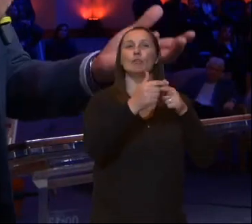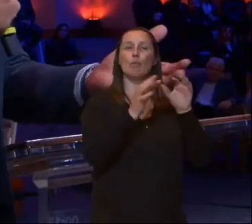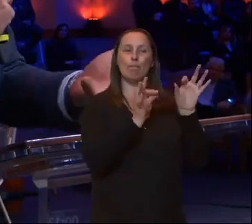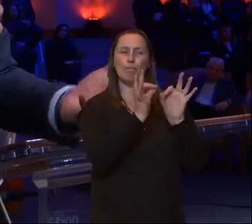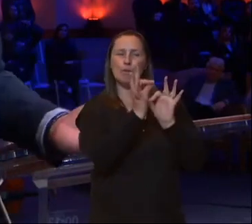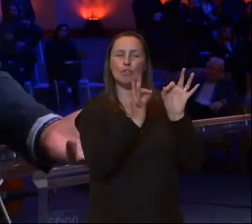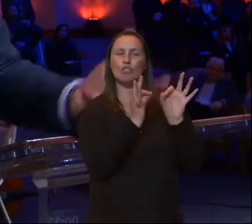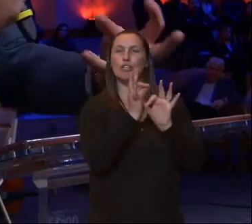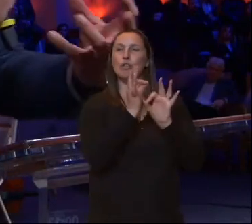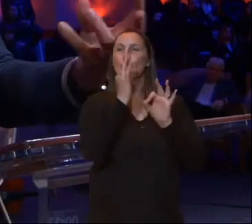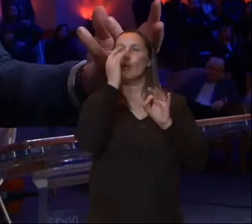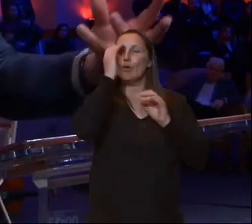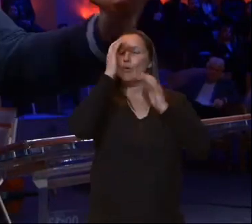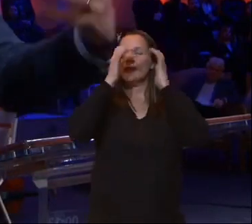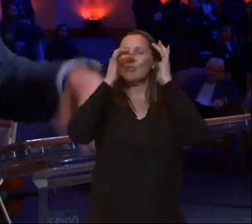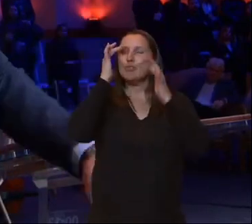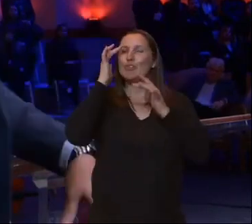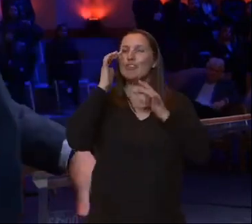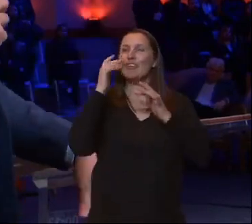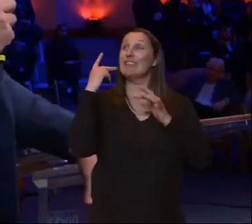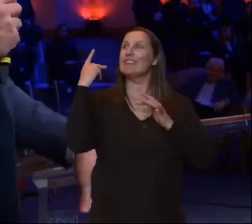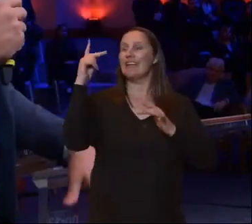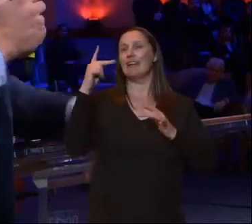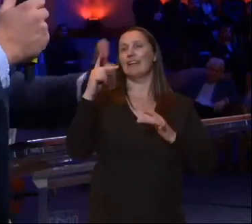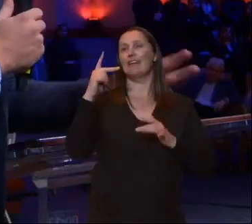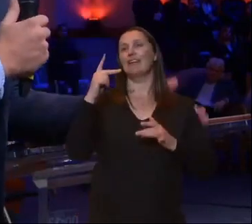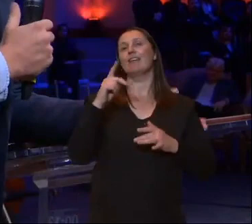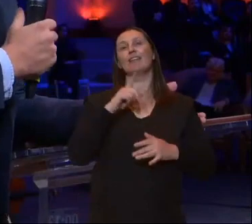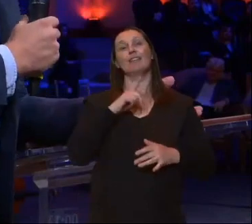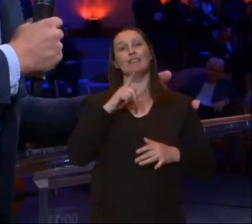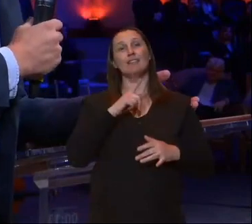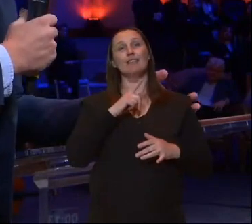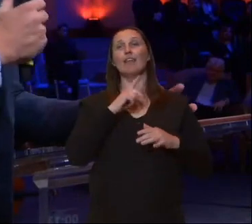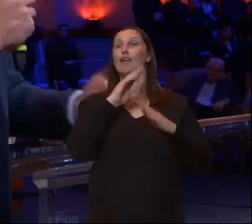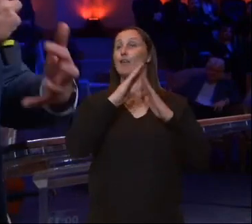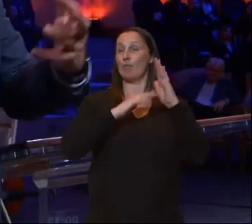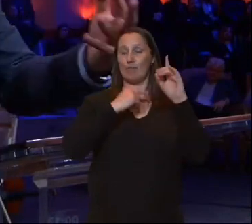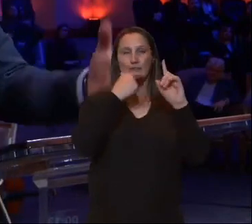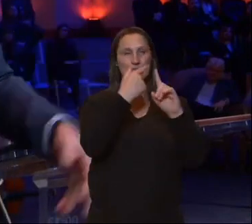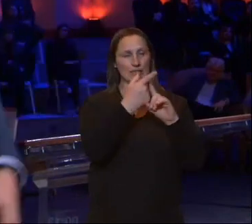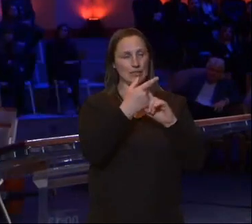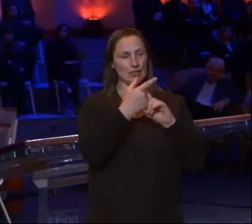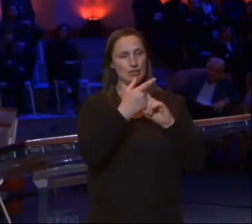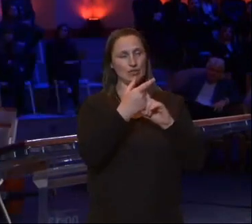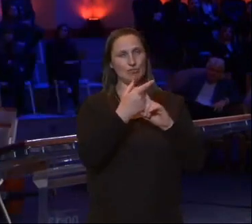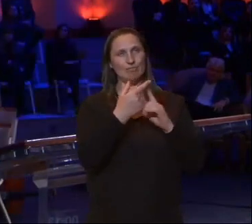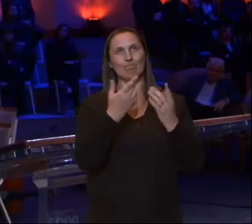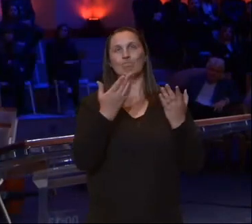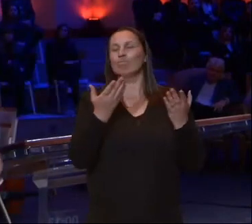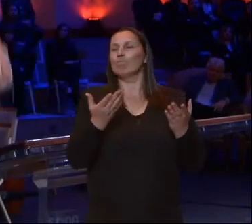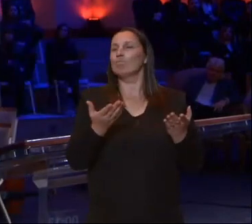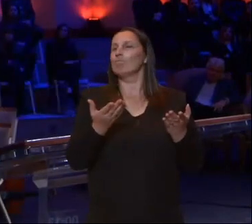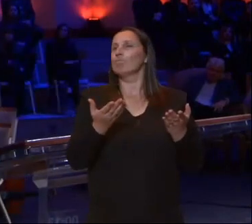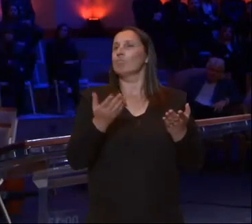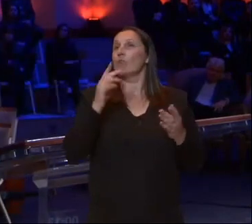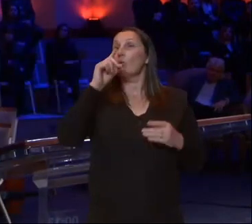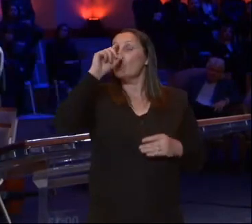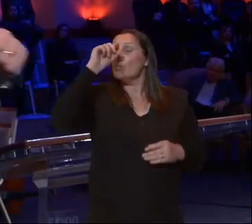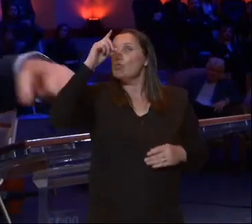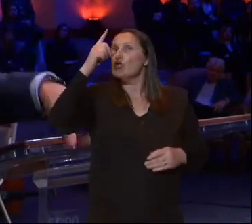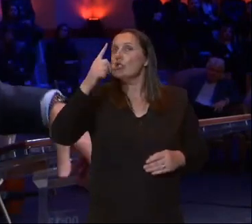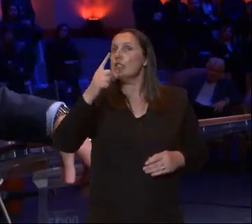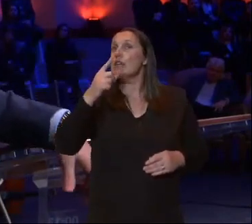e o sonho dele era ter uma missão, uma igreja ali. Os anos foram passando, as parcerias não deram certo, e um